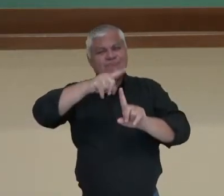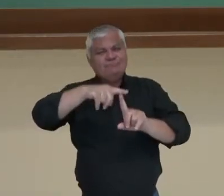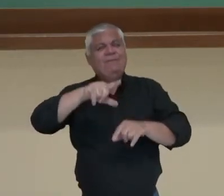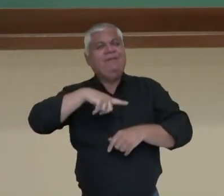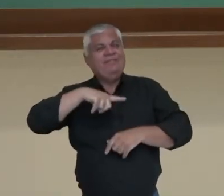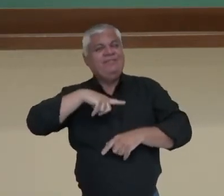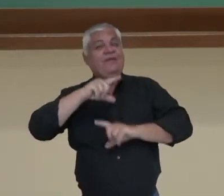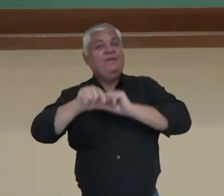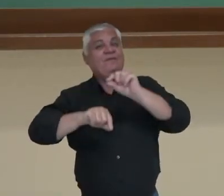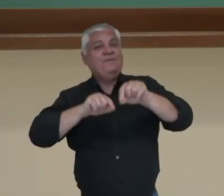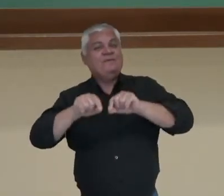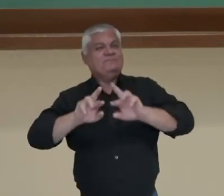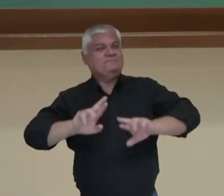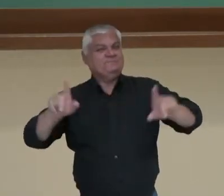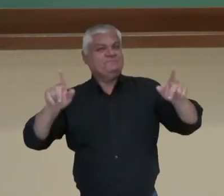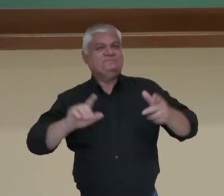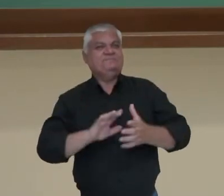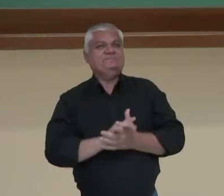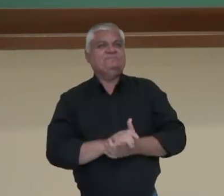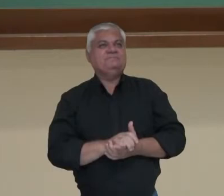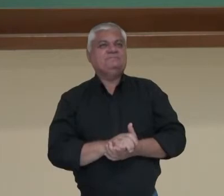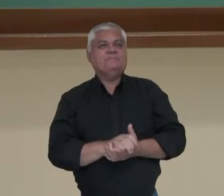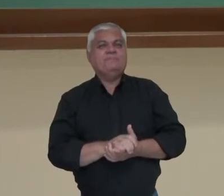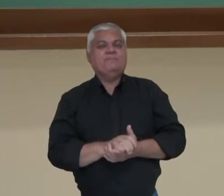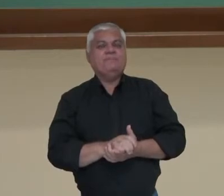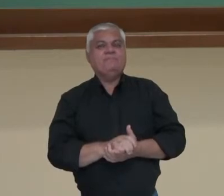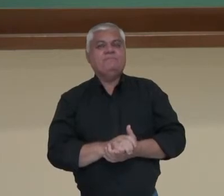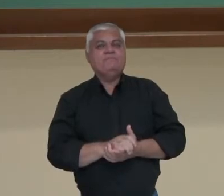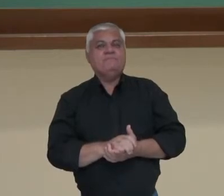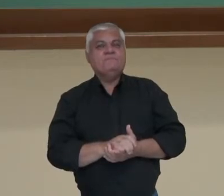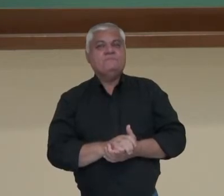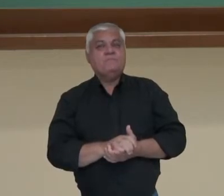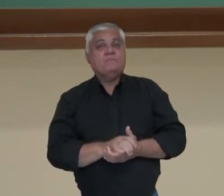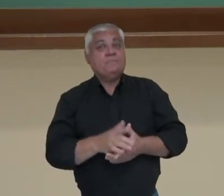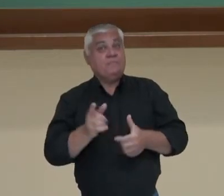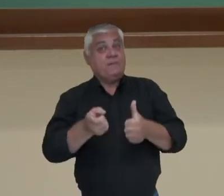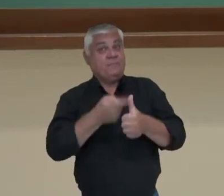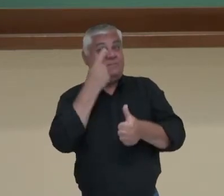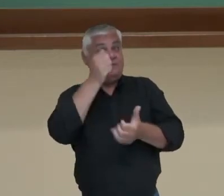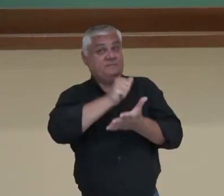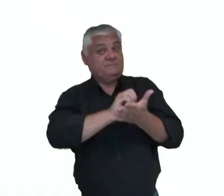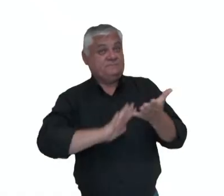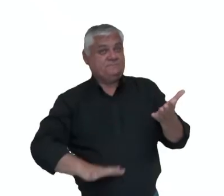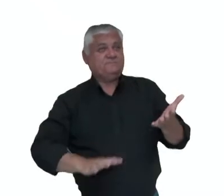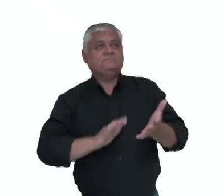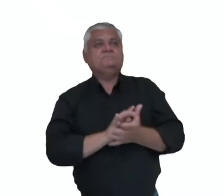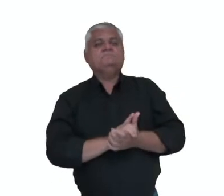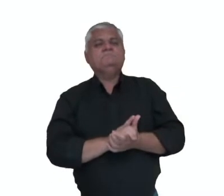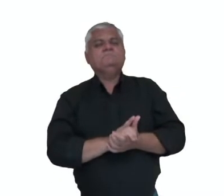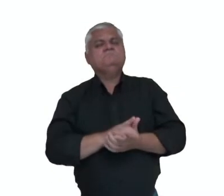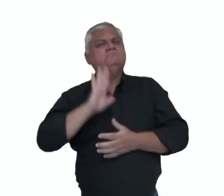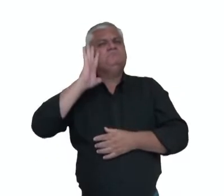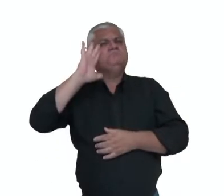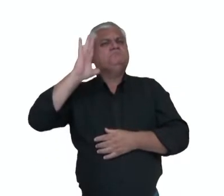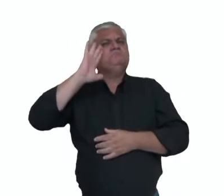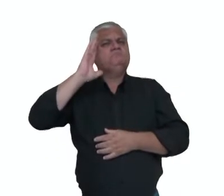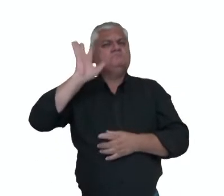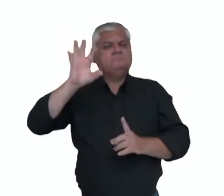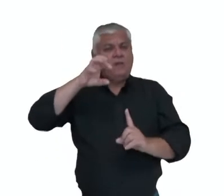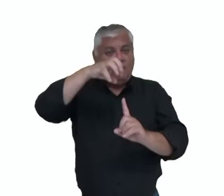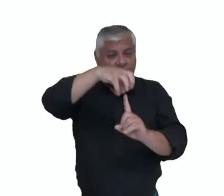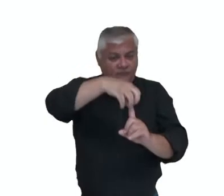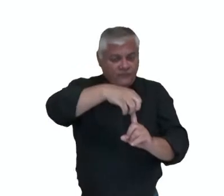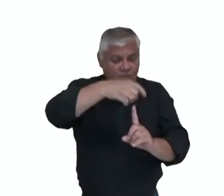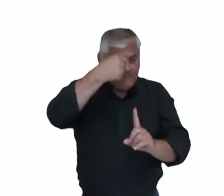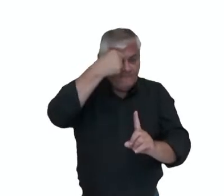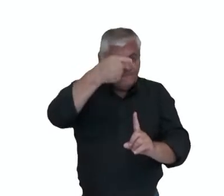formas corpóreas diferentes, ok? Bom, vamos para a primeira atividade. Então, quando pensamos em um fungo, geralmente nos vem à